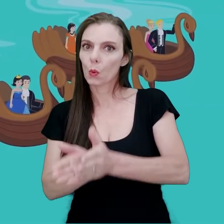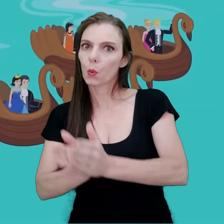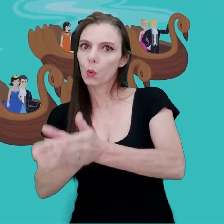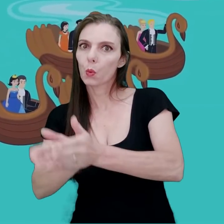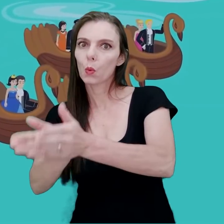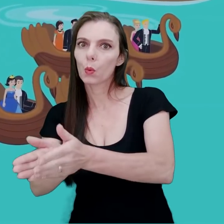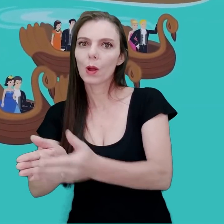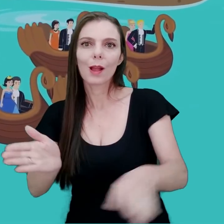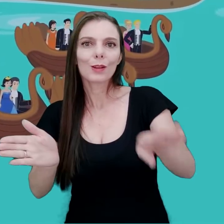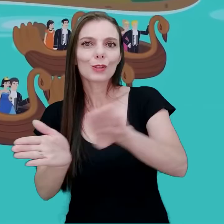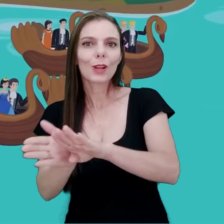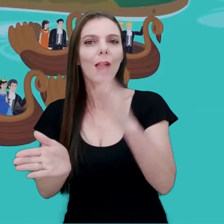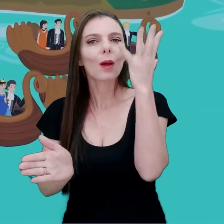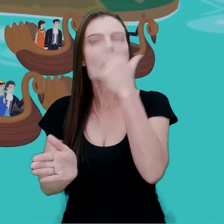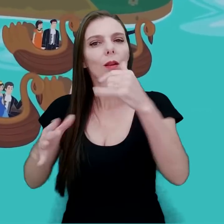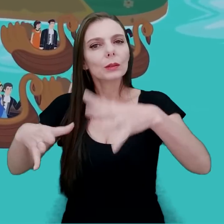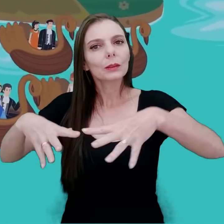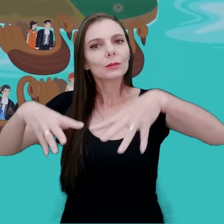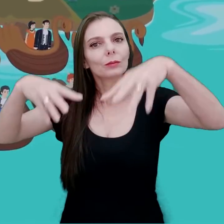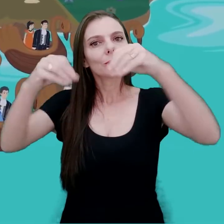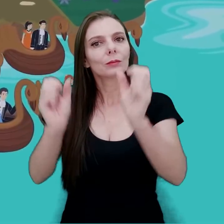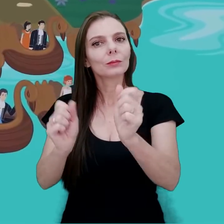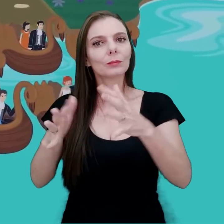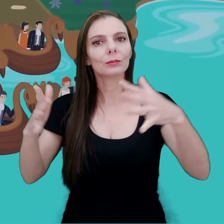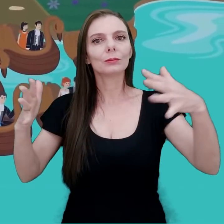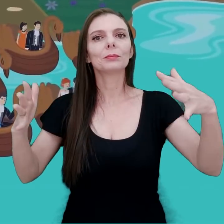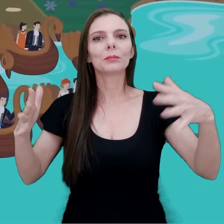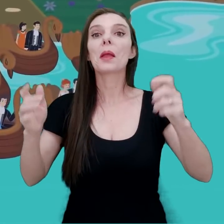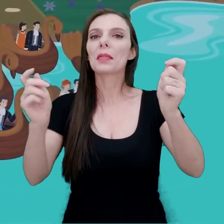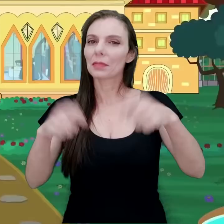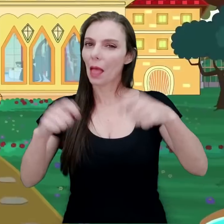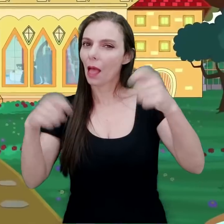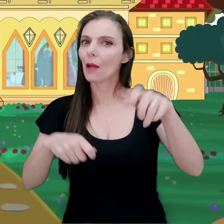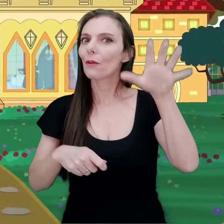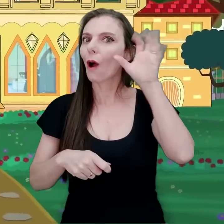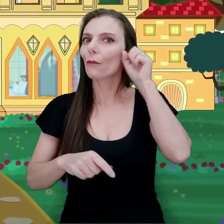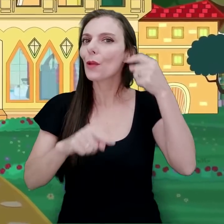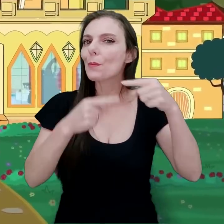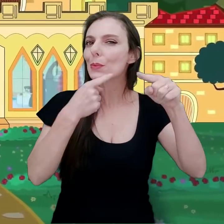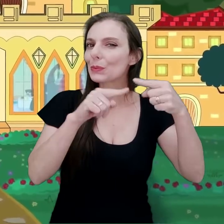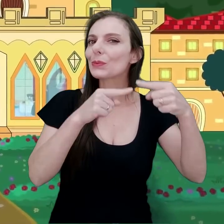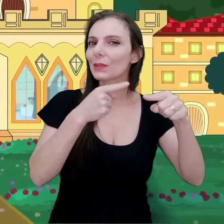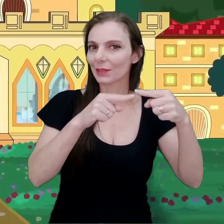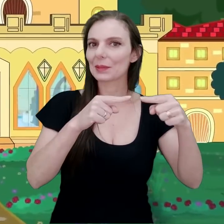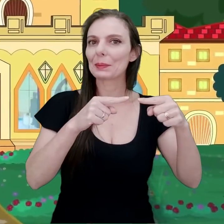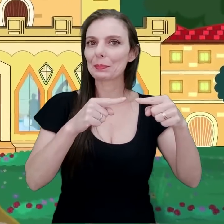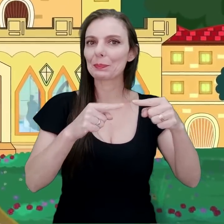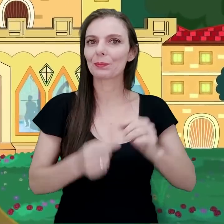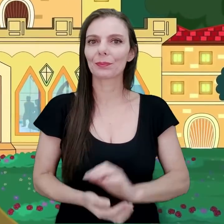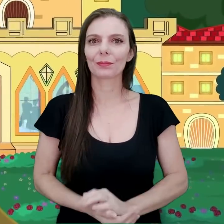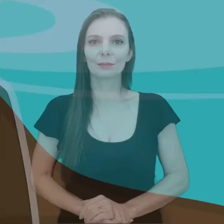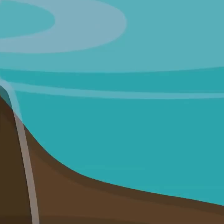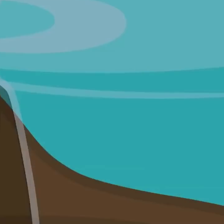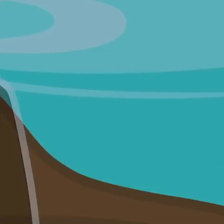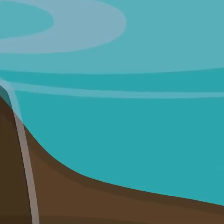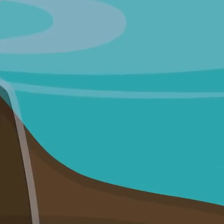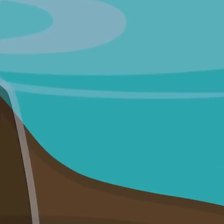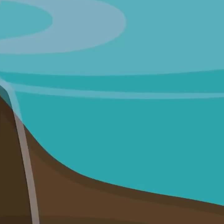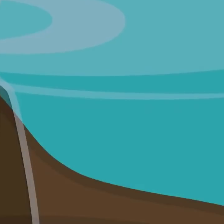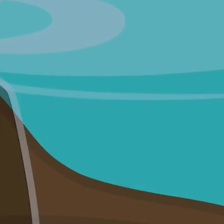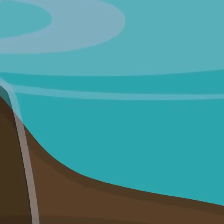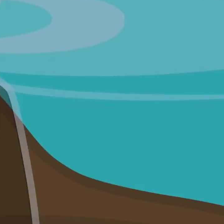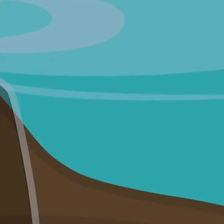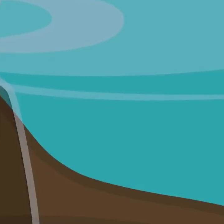Atravessando o rio, eles chegaram a um lindo castelo brilhante e era possível ouvir música vindo dele.